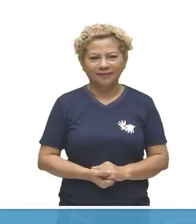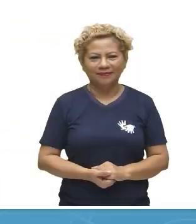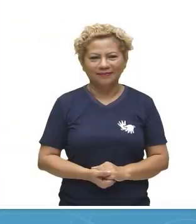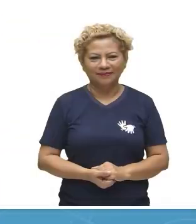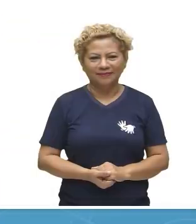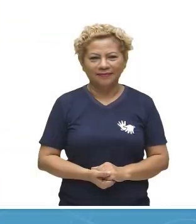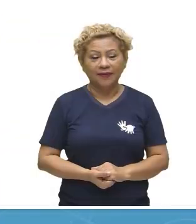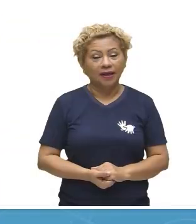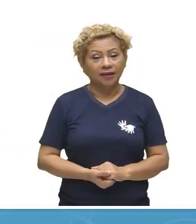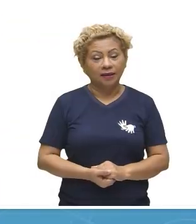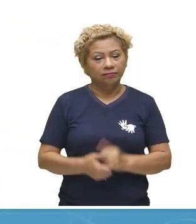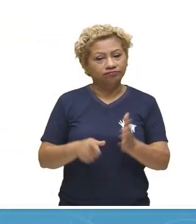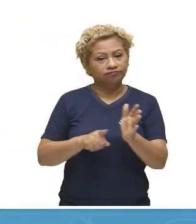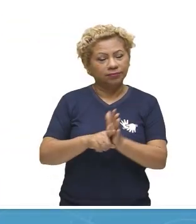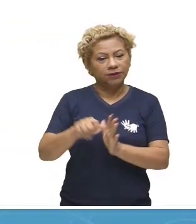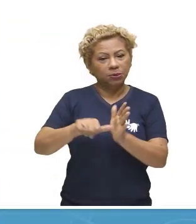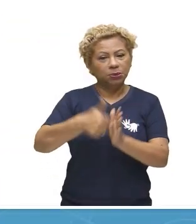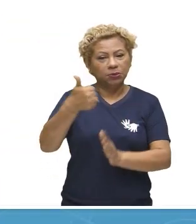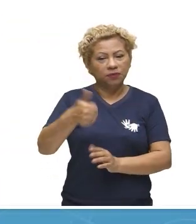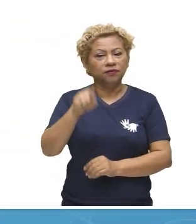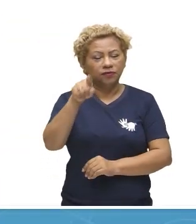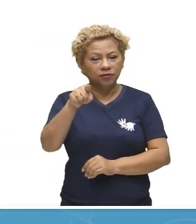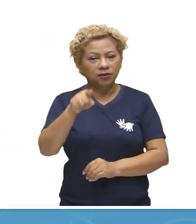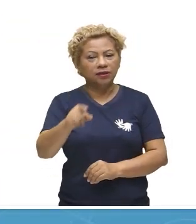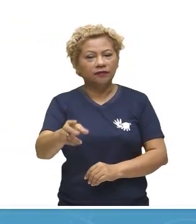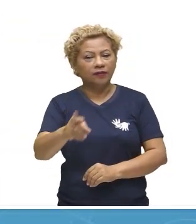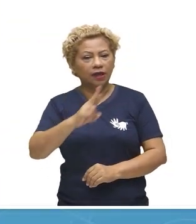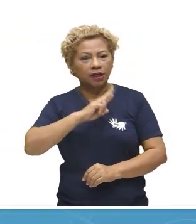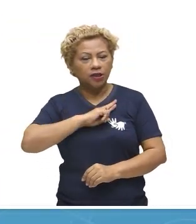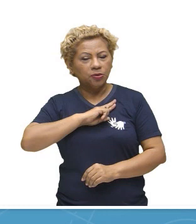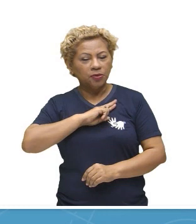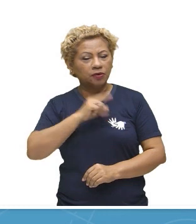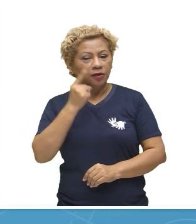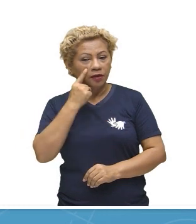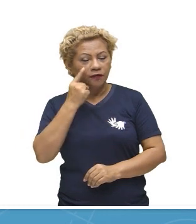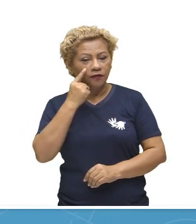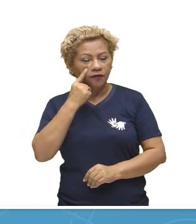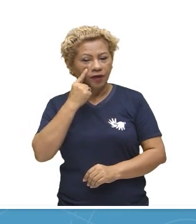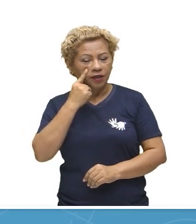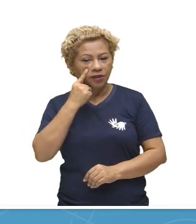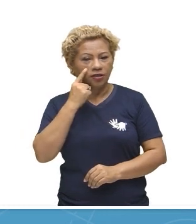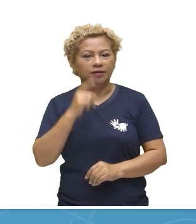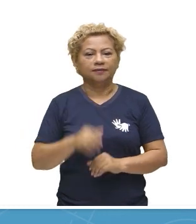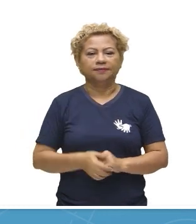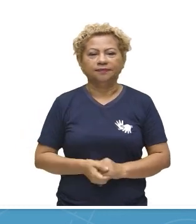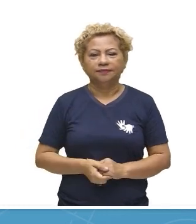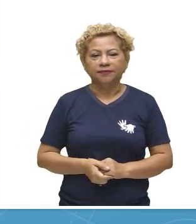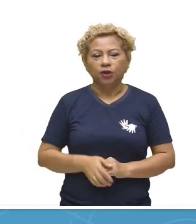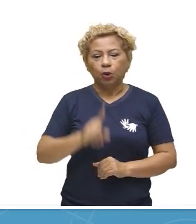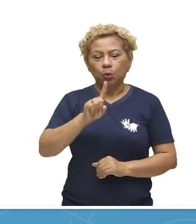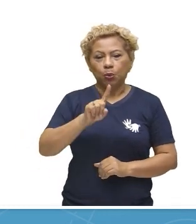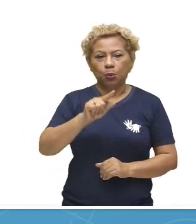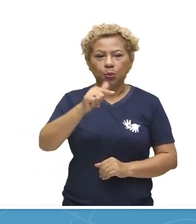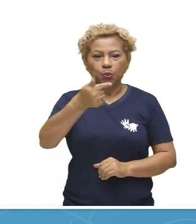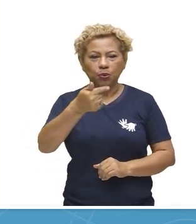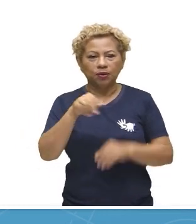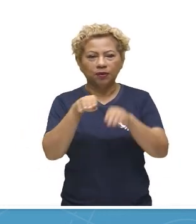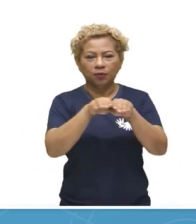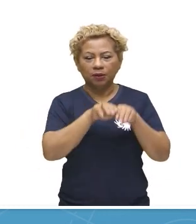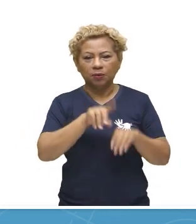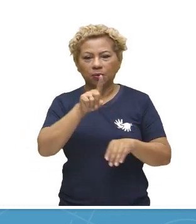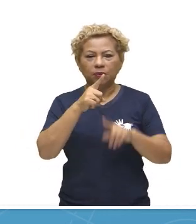Questão 1, você vai resolver de acordo com o modelo. Então, veja aí, o modelo diz assim, 1 ao quadrado é igual. 1 vezes 1 igual a